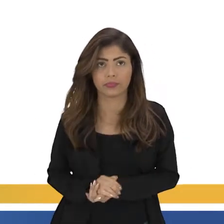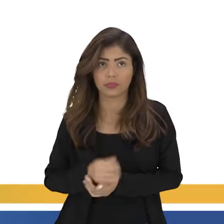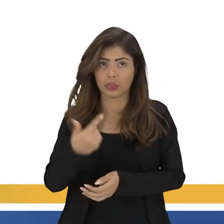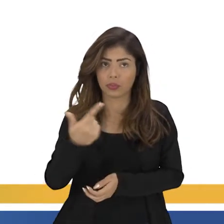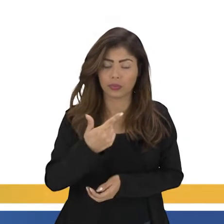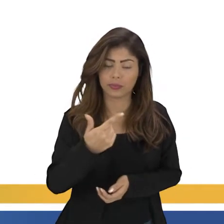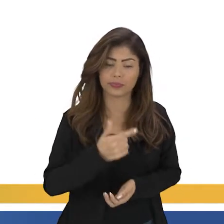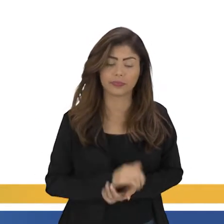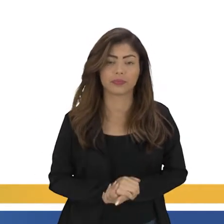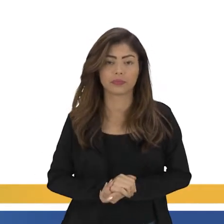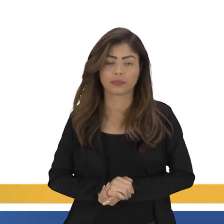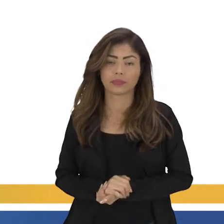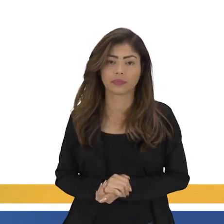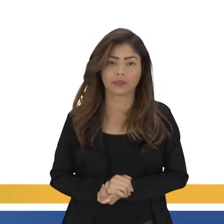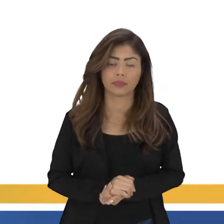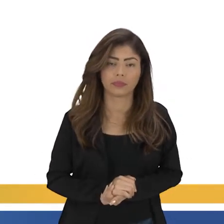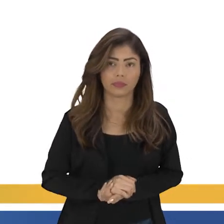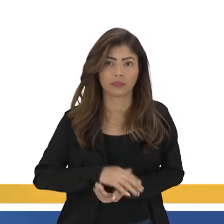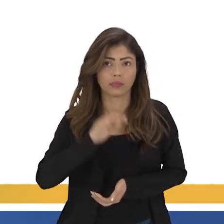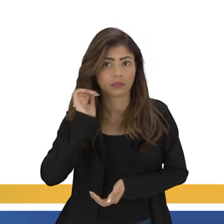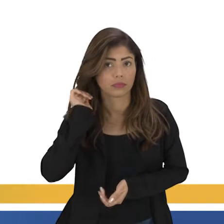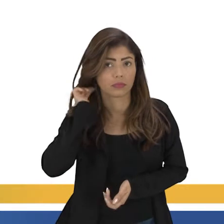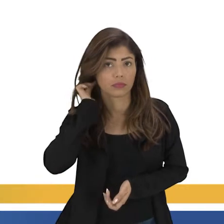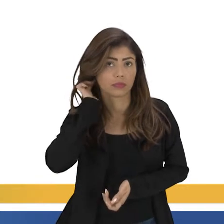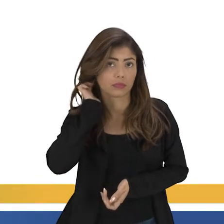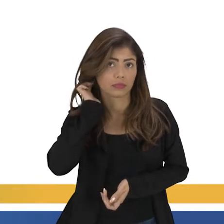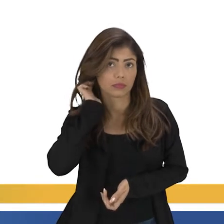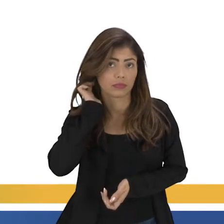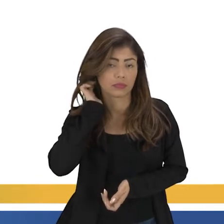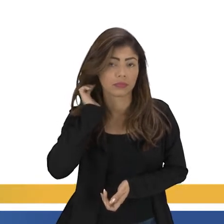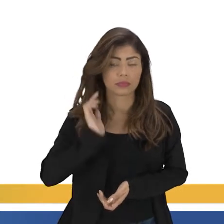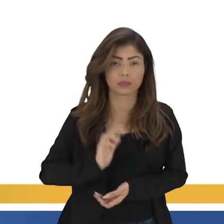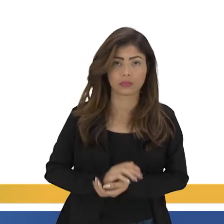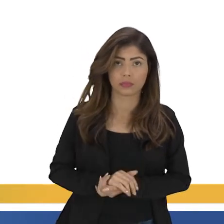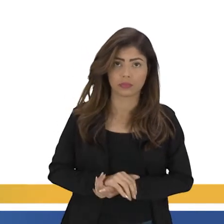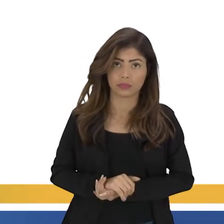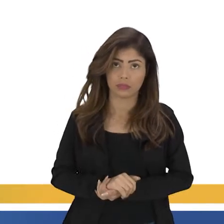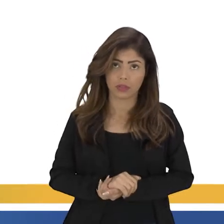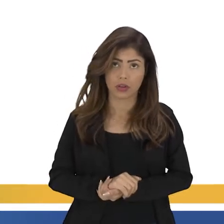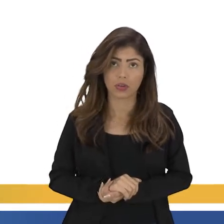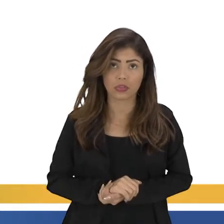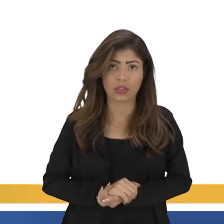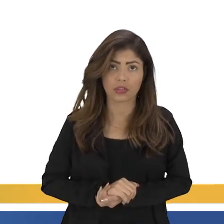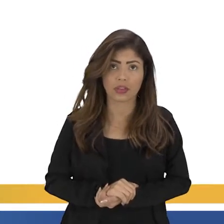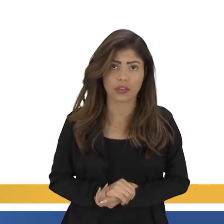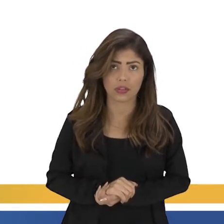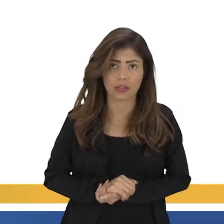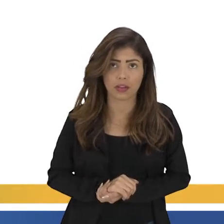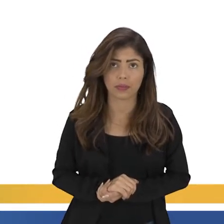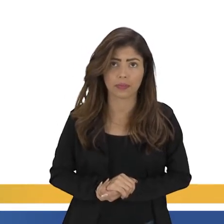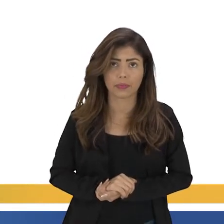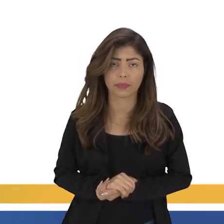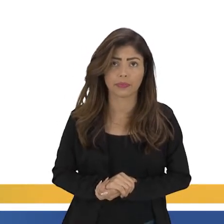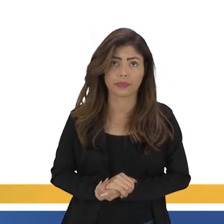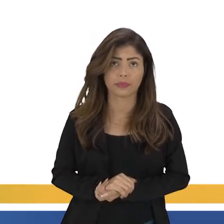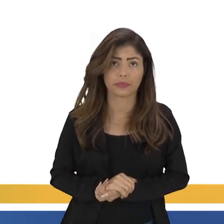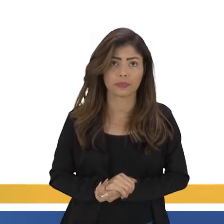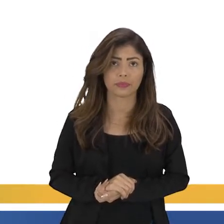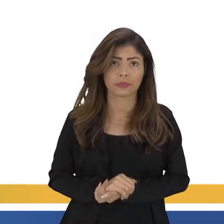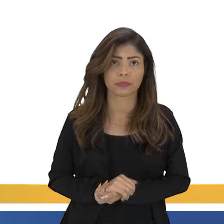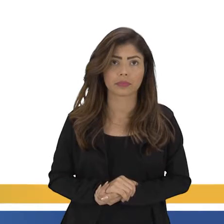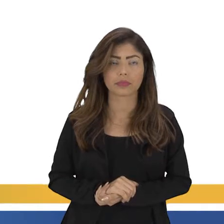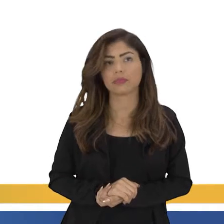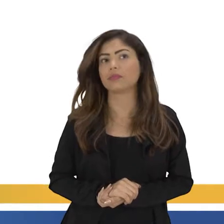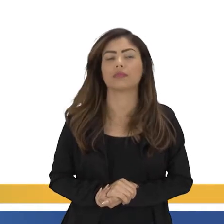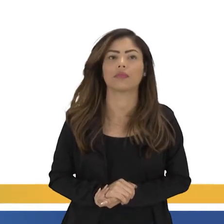2. Las duras negociaciones entre Rusia y Siria se prolongarán incluso por